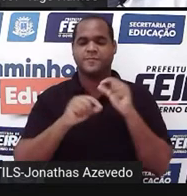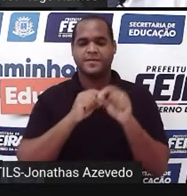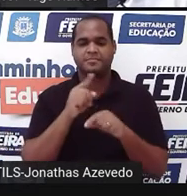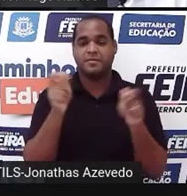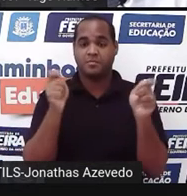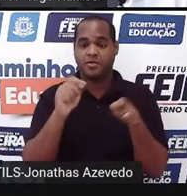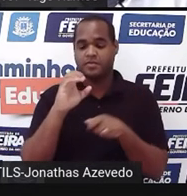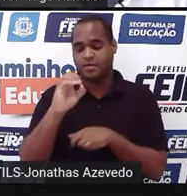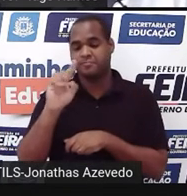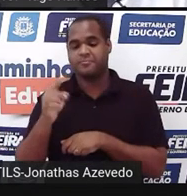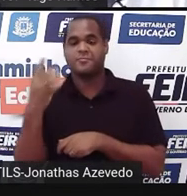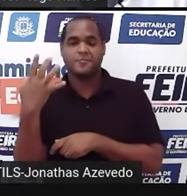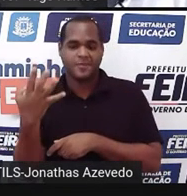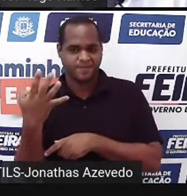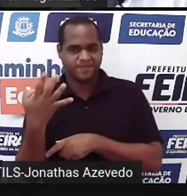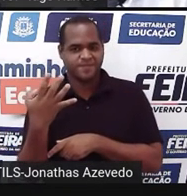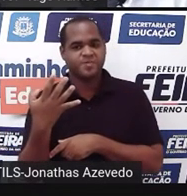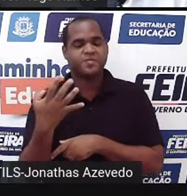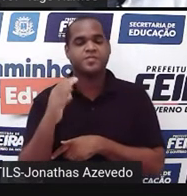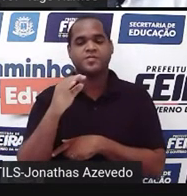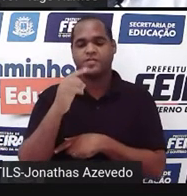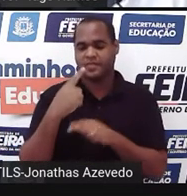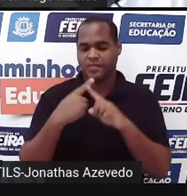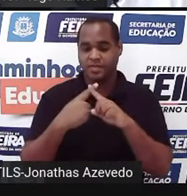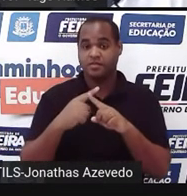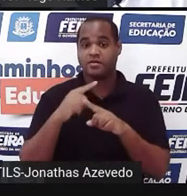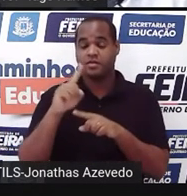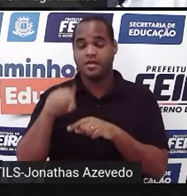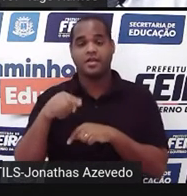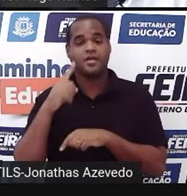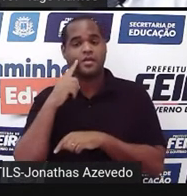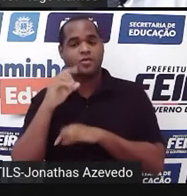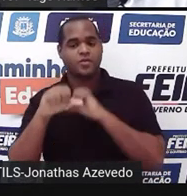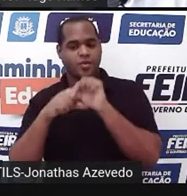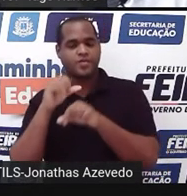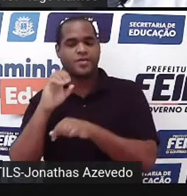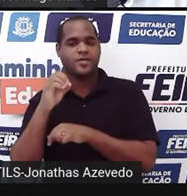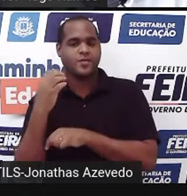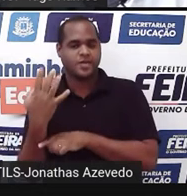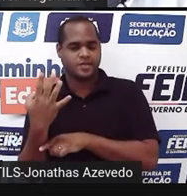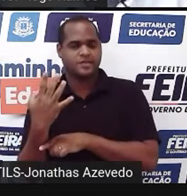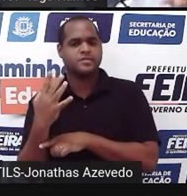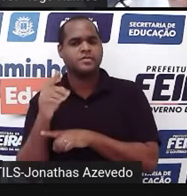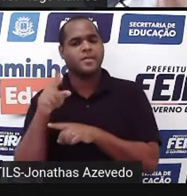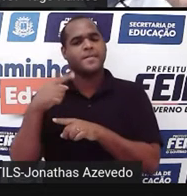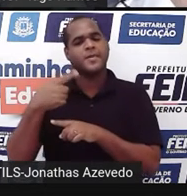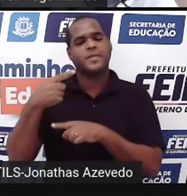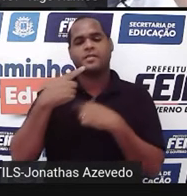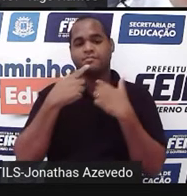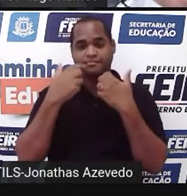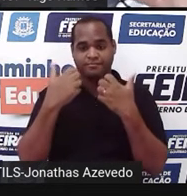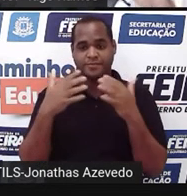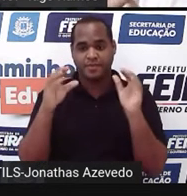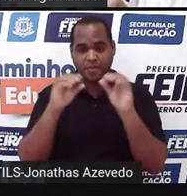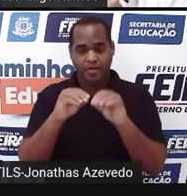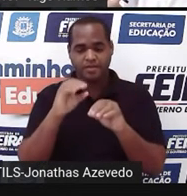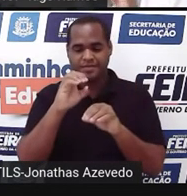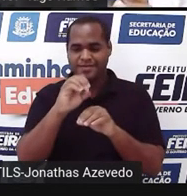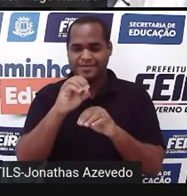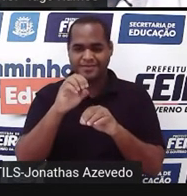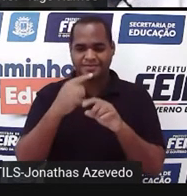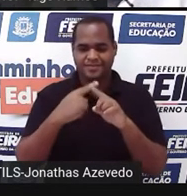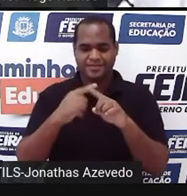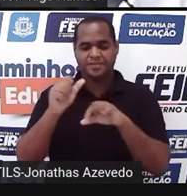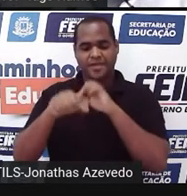par 04 x = 0 Y = 4 Então a primeira quais são tira x bota zero